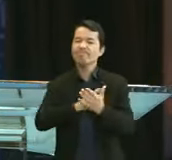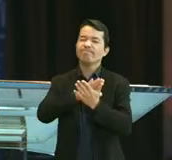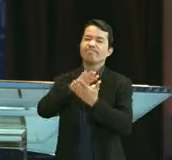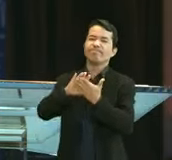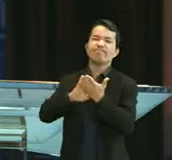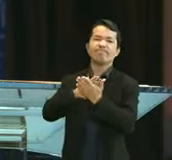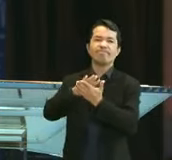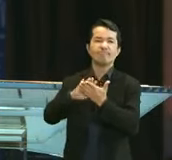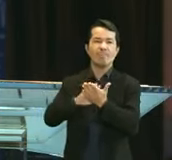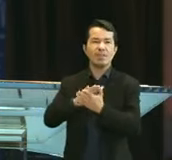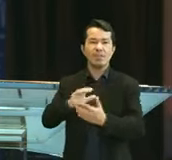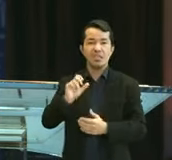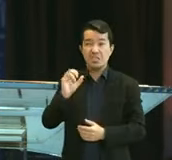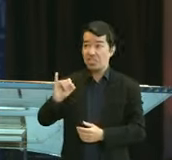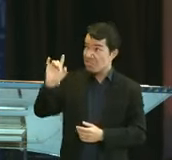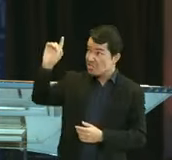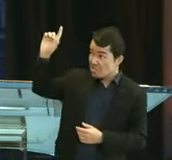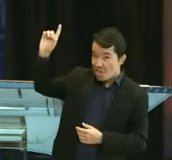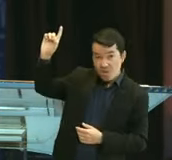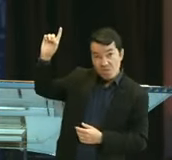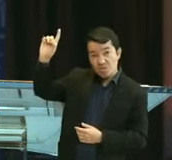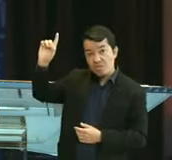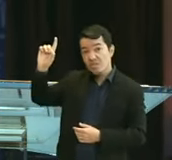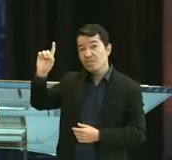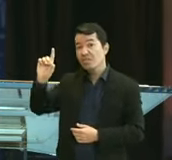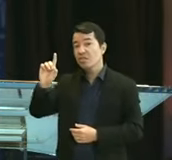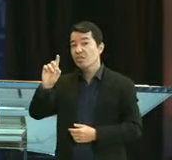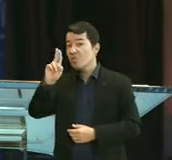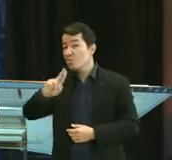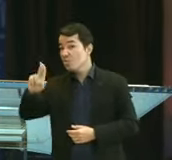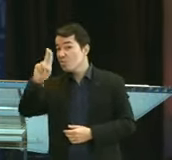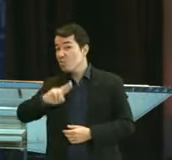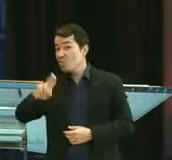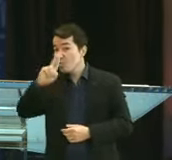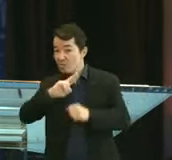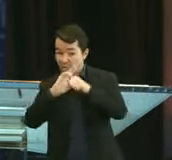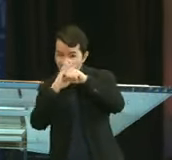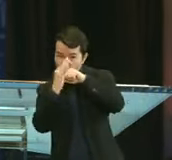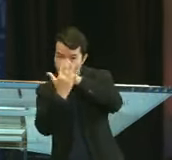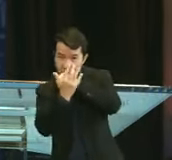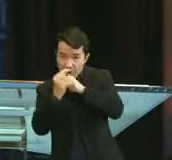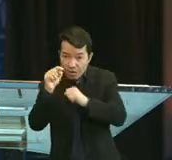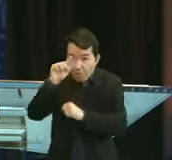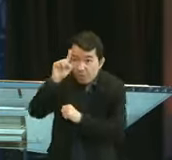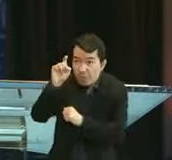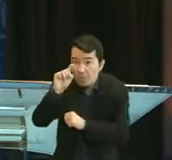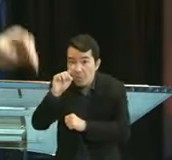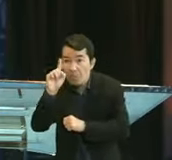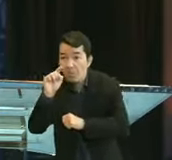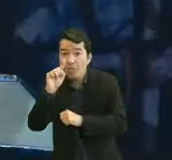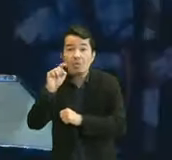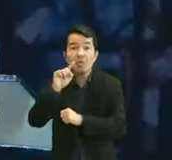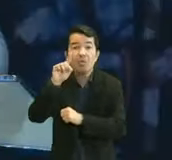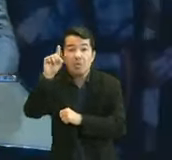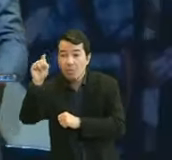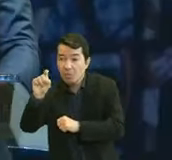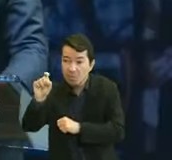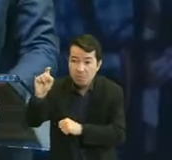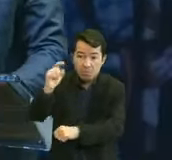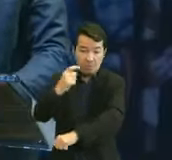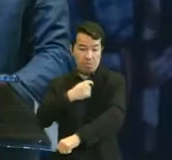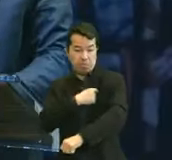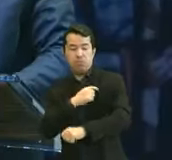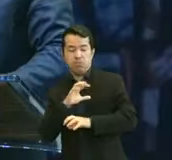permitiu um pequeno vírus mostrar a nossa humanidade, a nossa pequenez, talvez Ele queira chamar a atenção da humanidade para algo